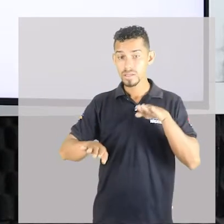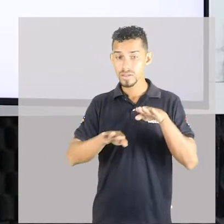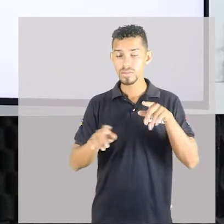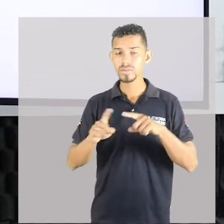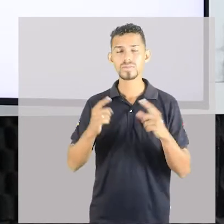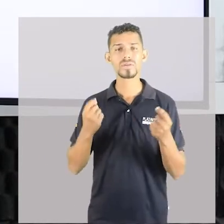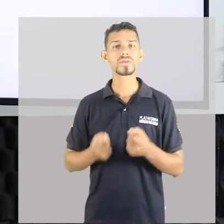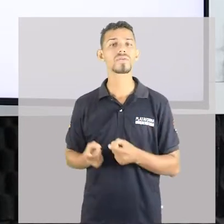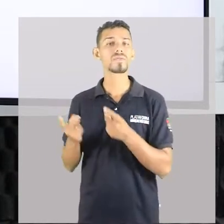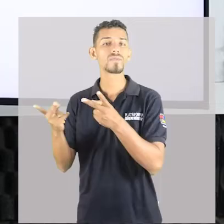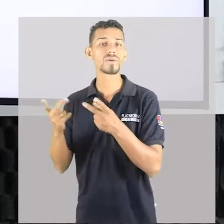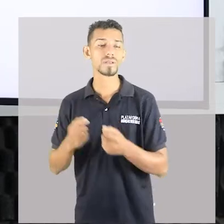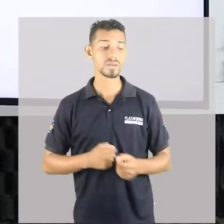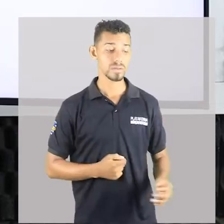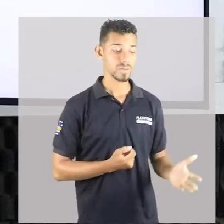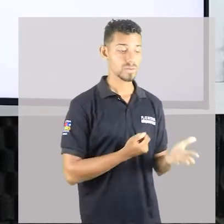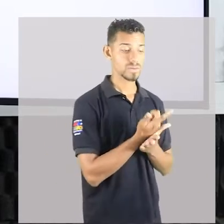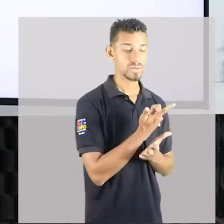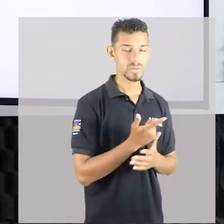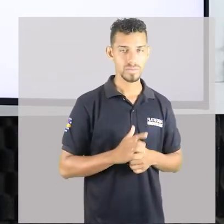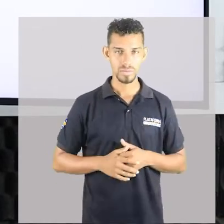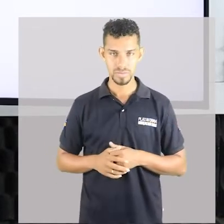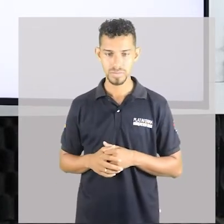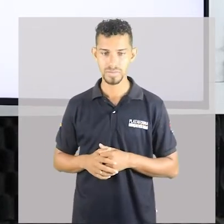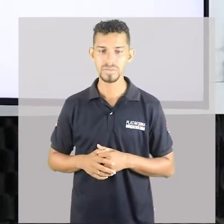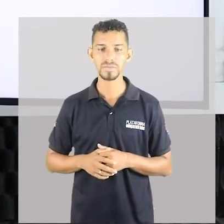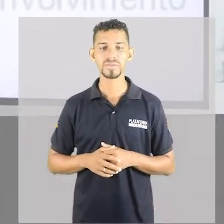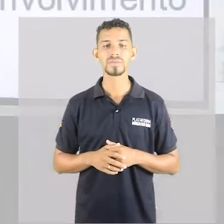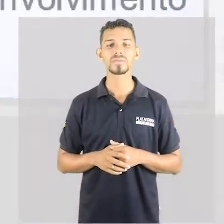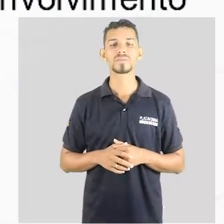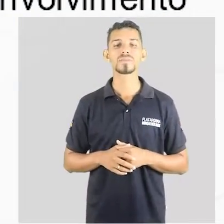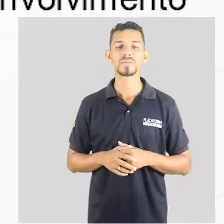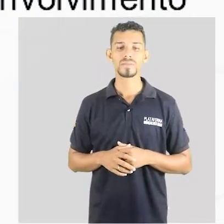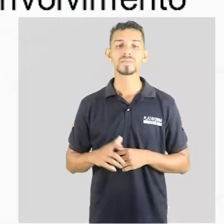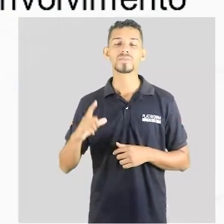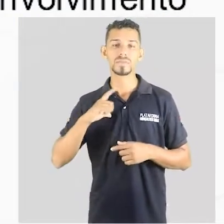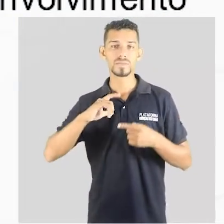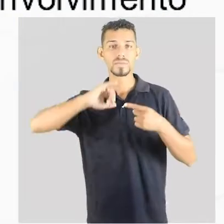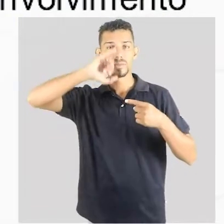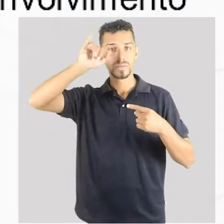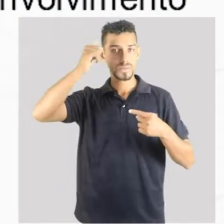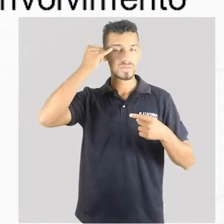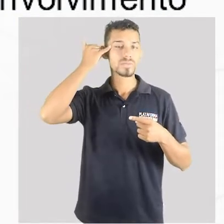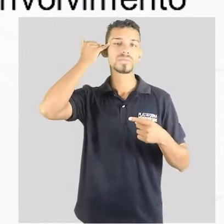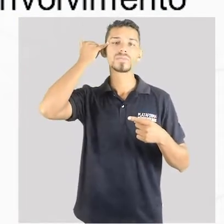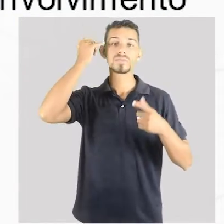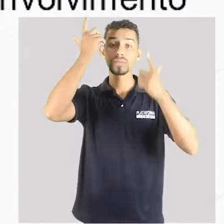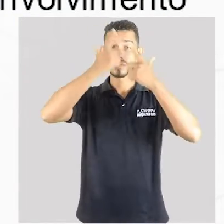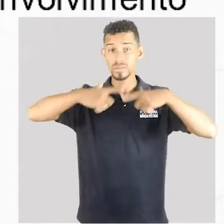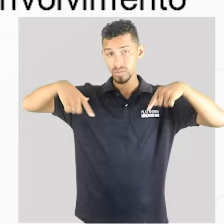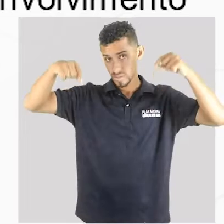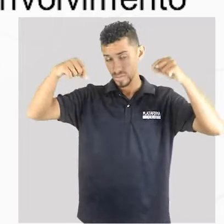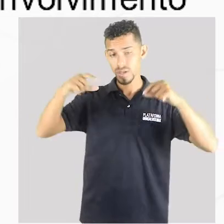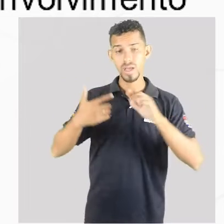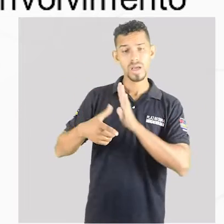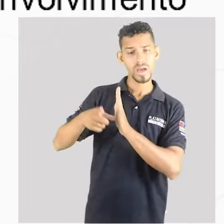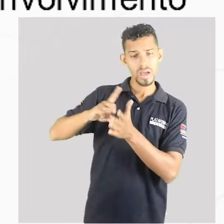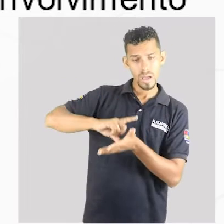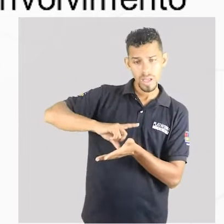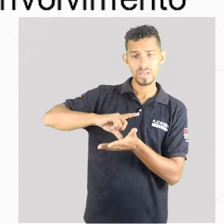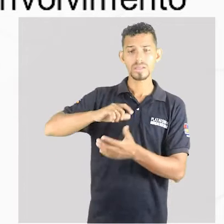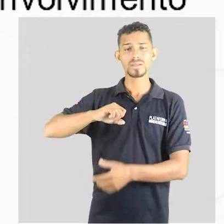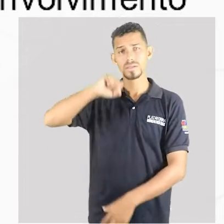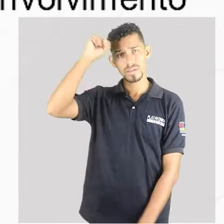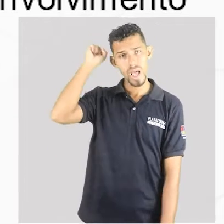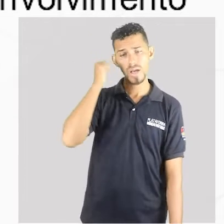entre aquilo que eu estou vendendo e aquilo que eu estou comprando. E aí você tem também o Japão, que antes do século XIX, né, você tinha